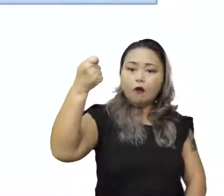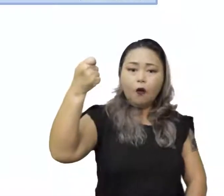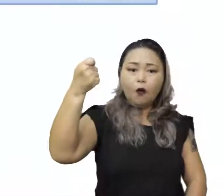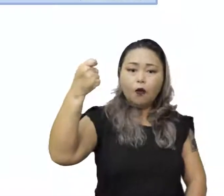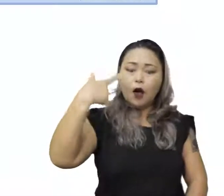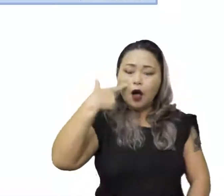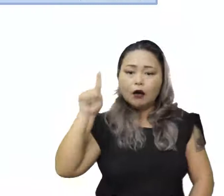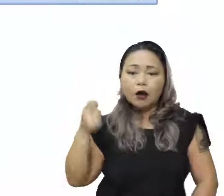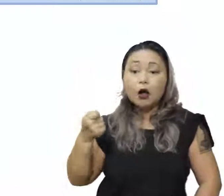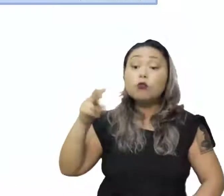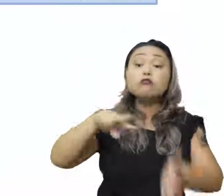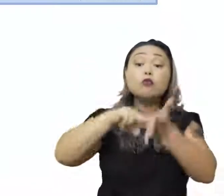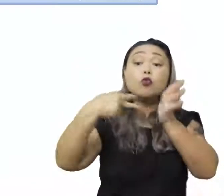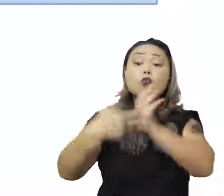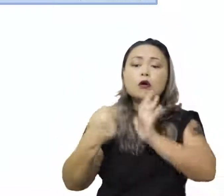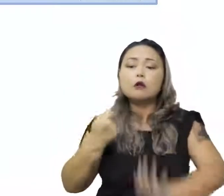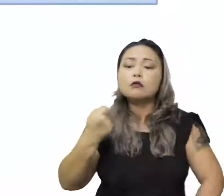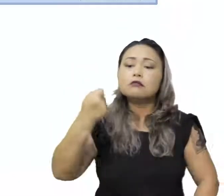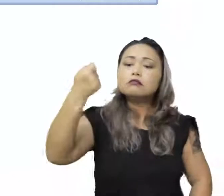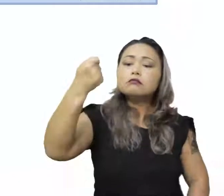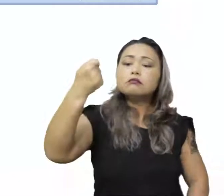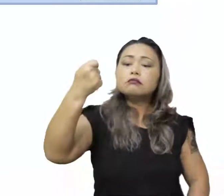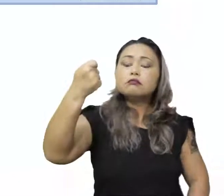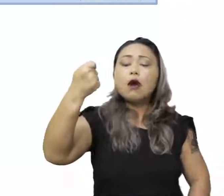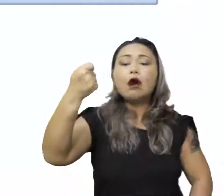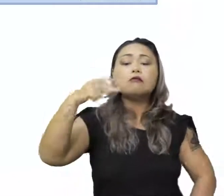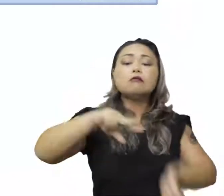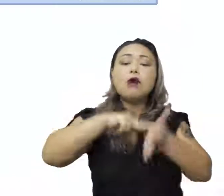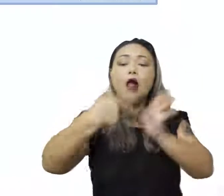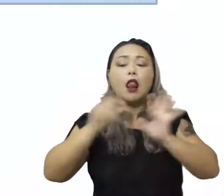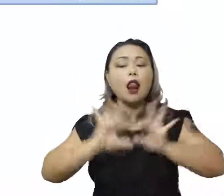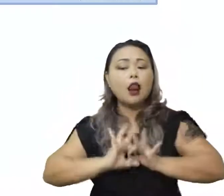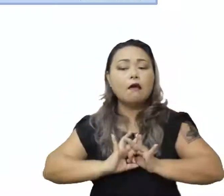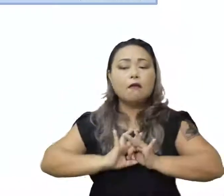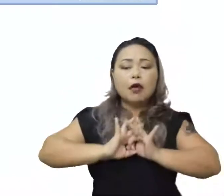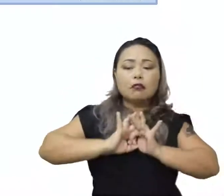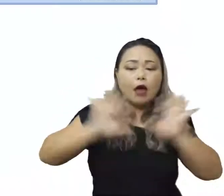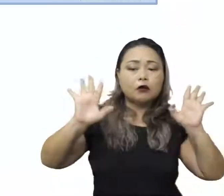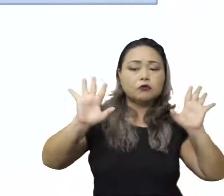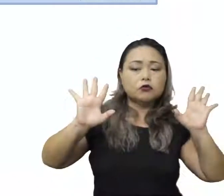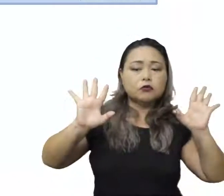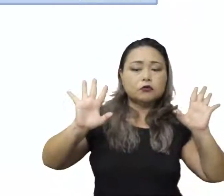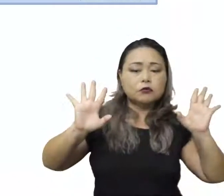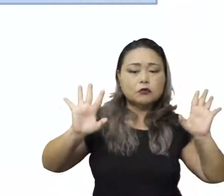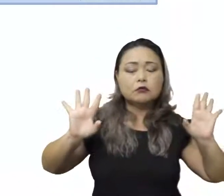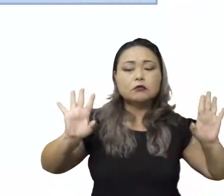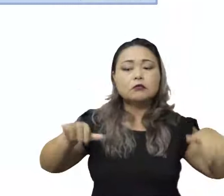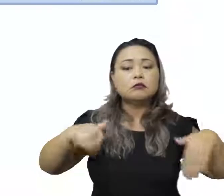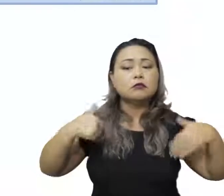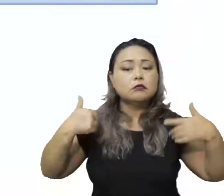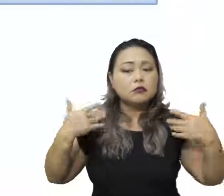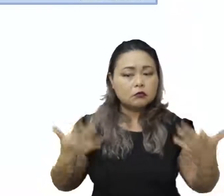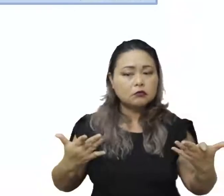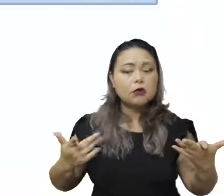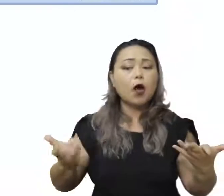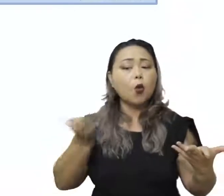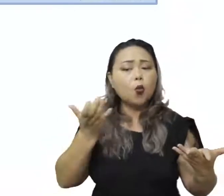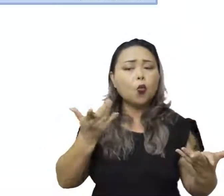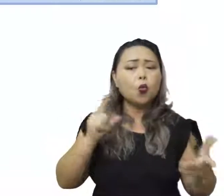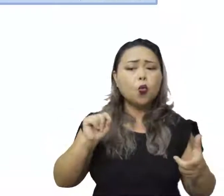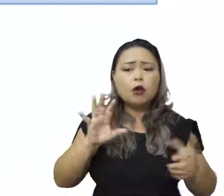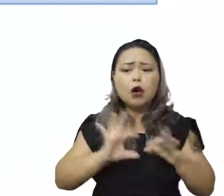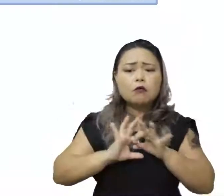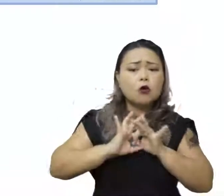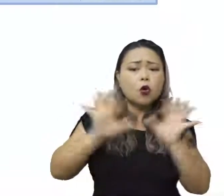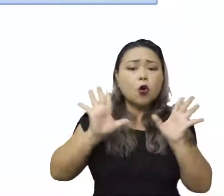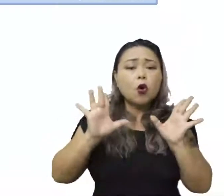Não é? A Torre da Liberdade, ok? Portanto, eles estão querendo liberdade. Ó,